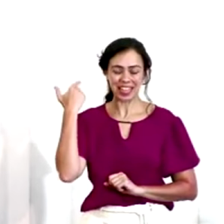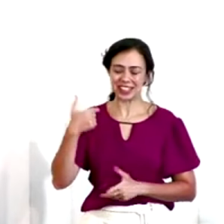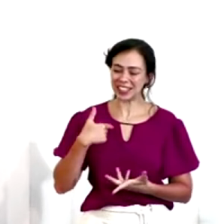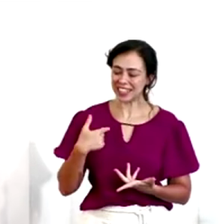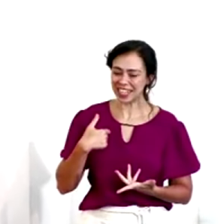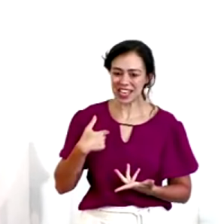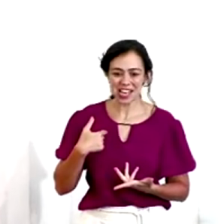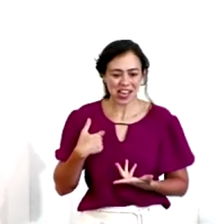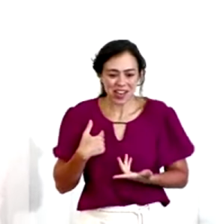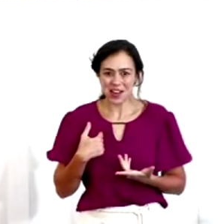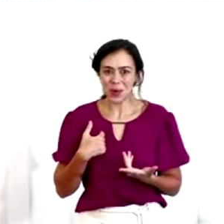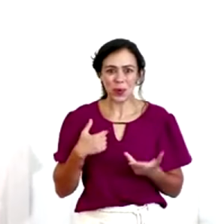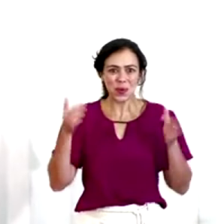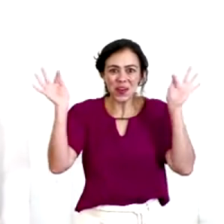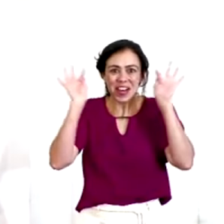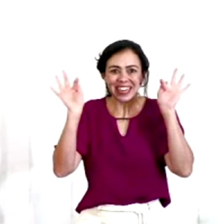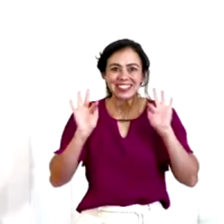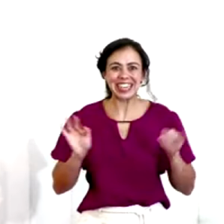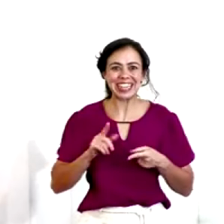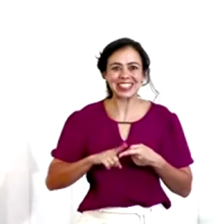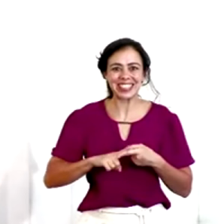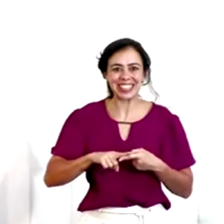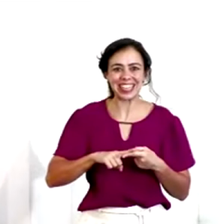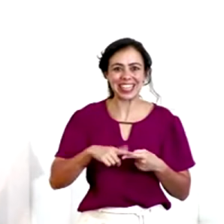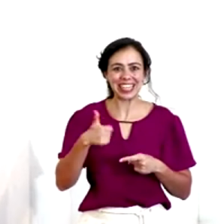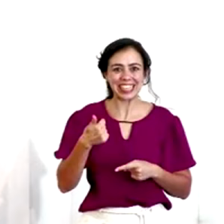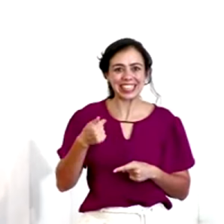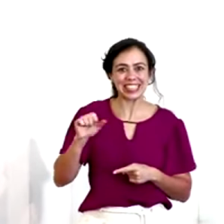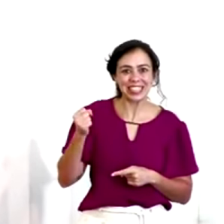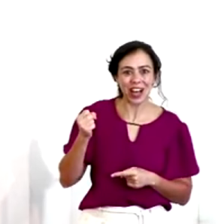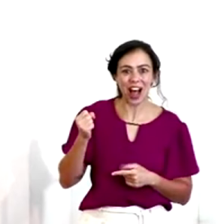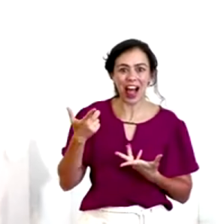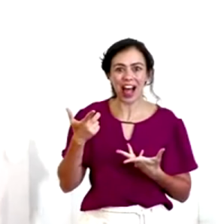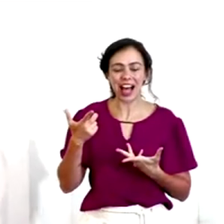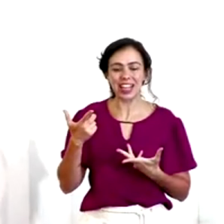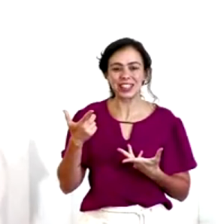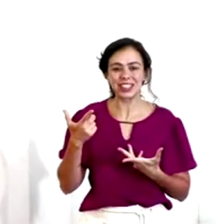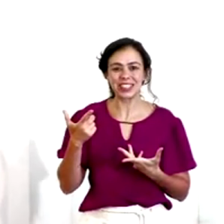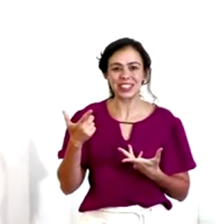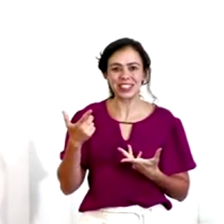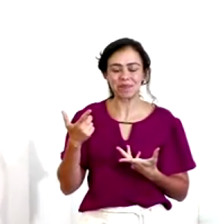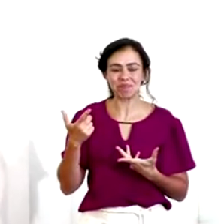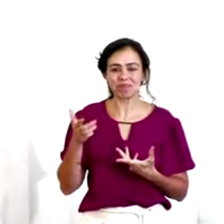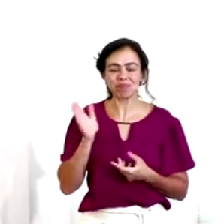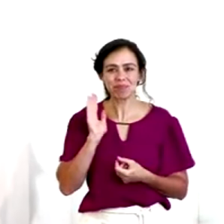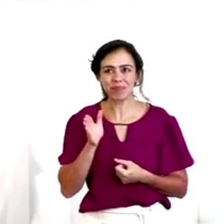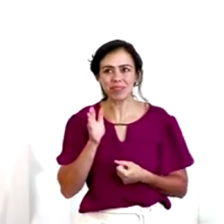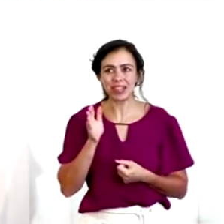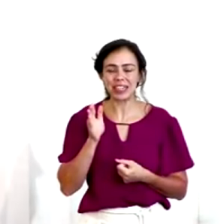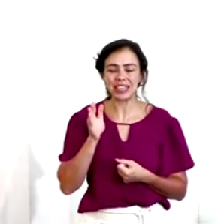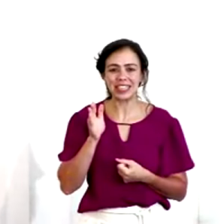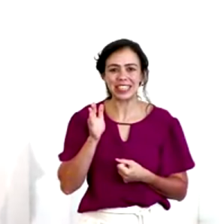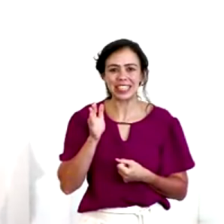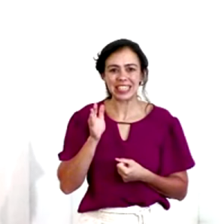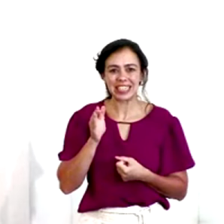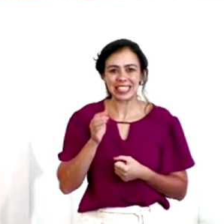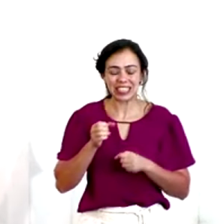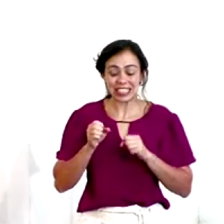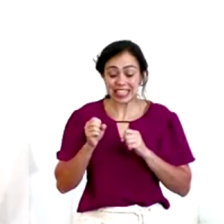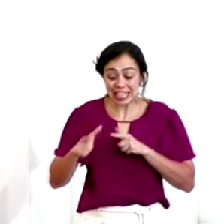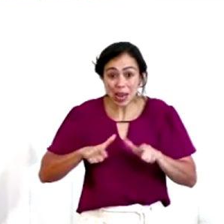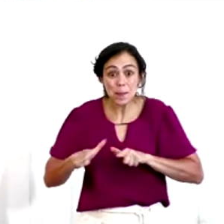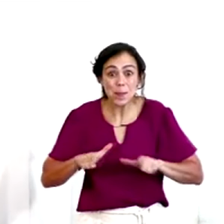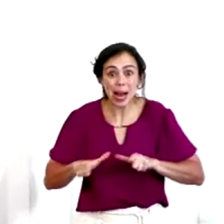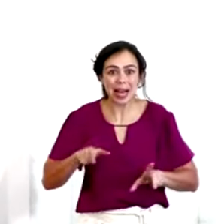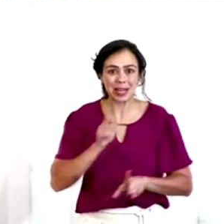para a honra e glória de Deus. Mas ao longo desse tempo, eu tenho convivido com pessoas e visto a